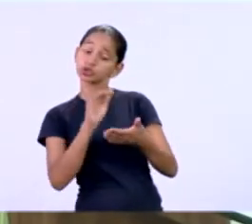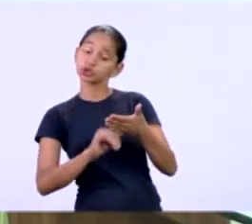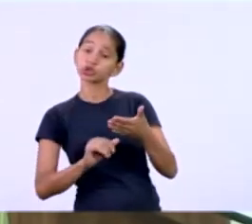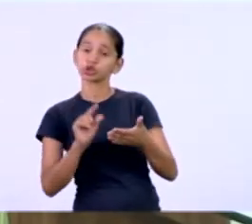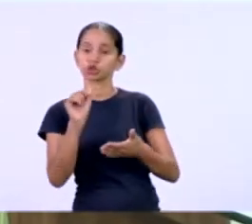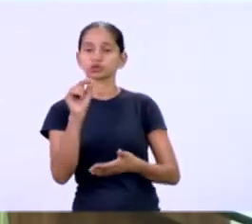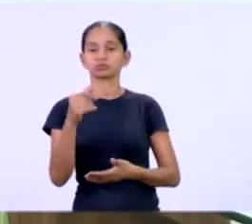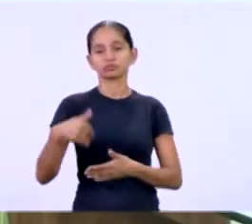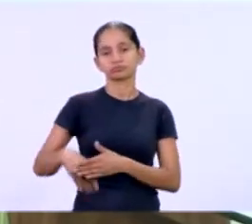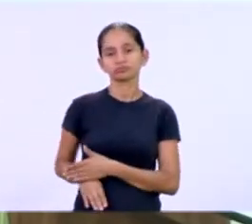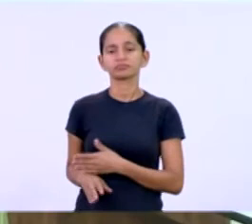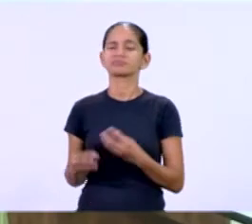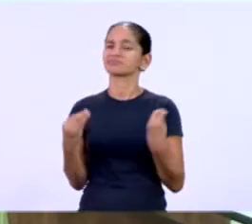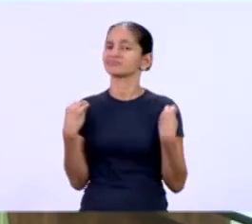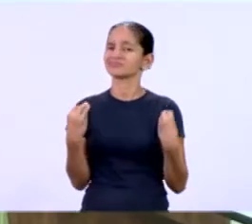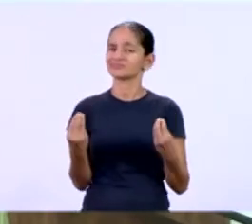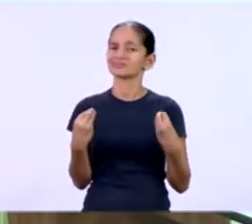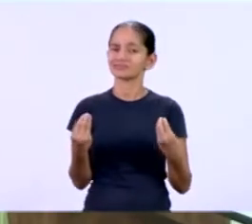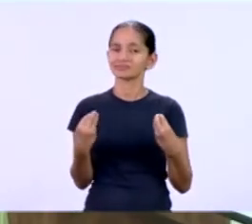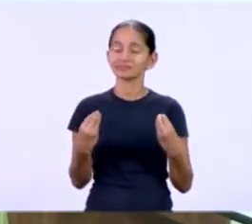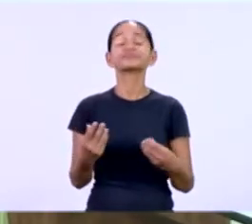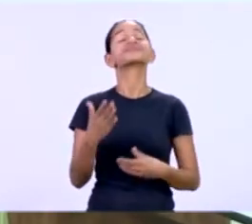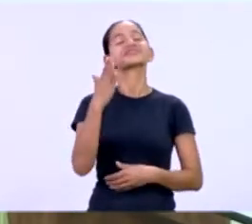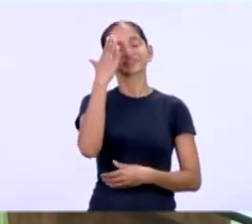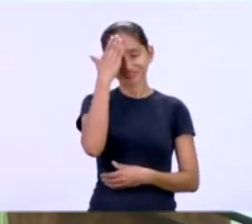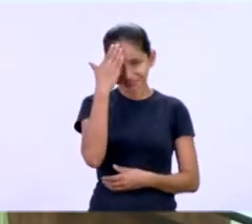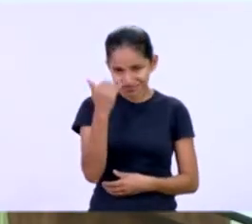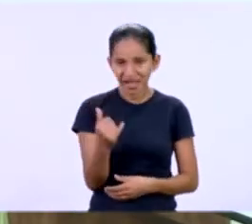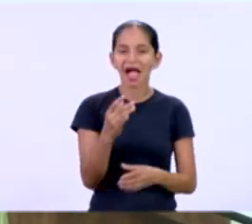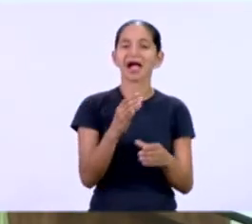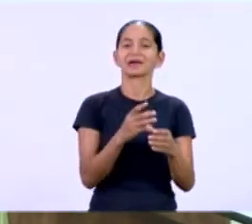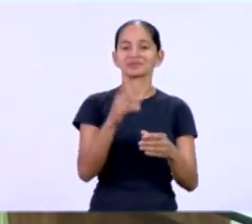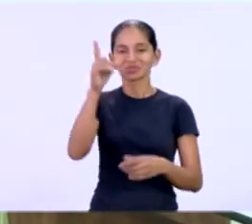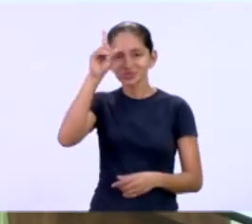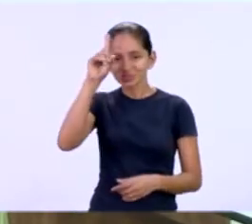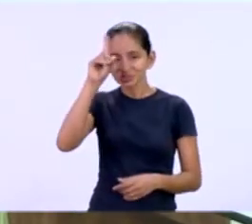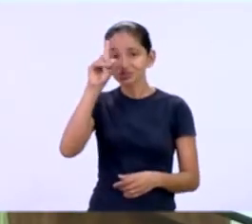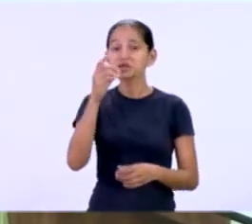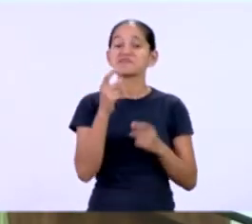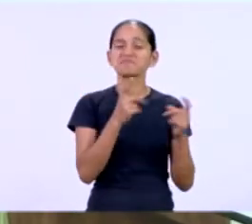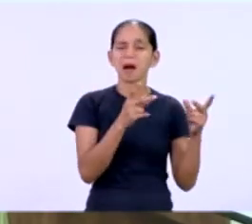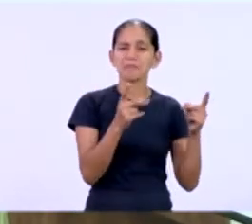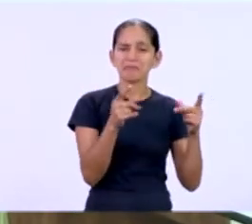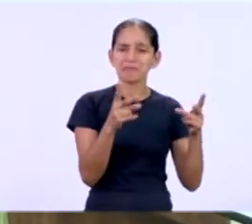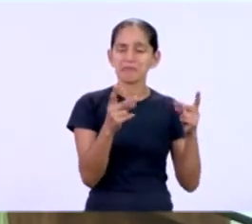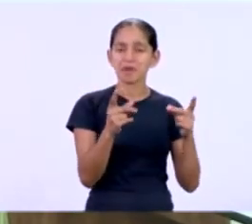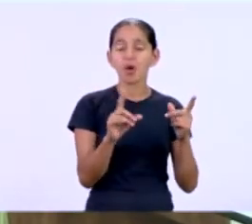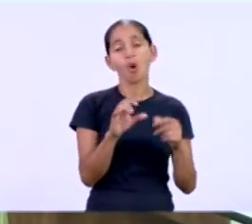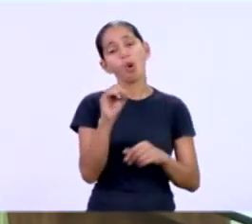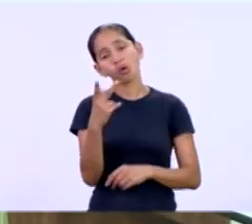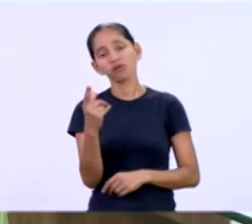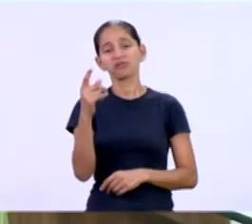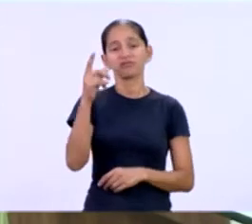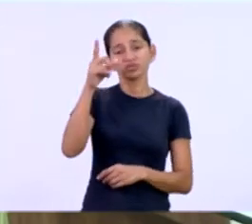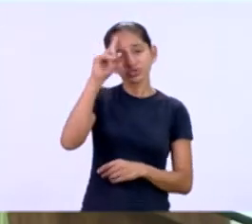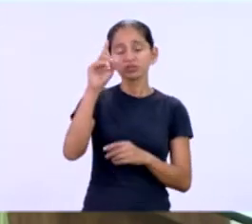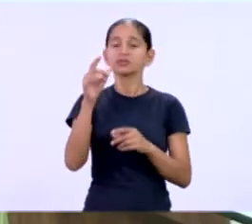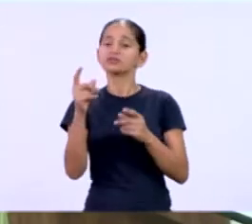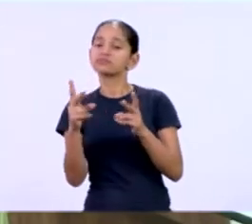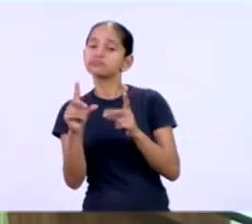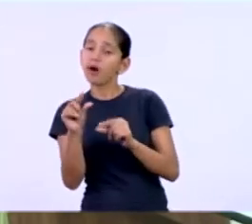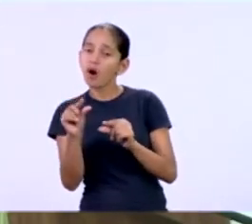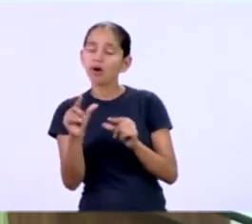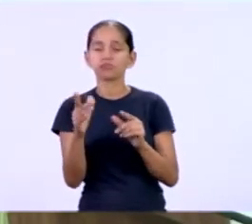controle, tem como você saber se está faltando dinheiro ou se foi um dia bom, você vendeu bastante. Então, é muito importante